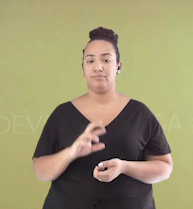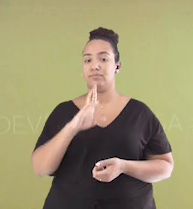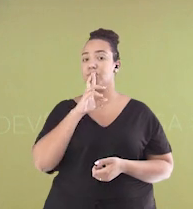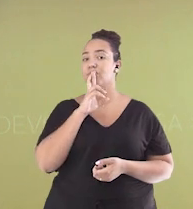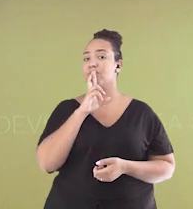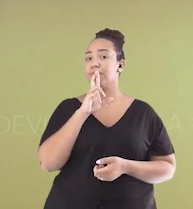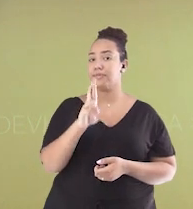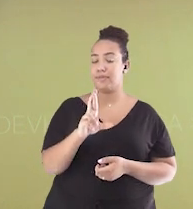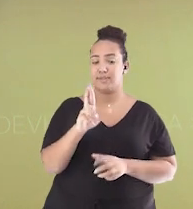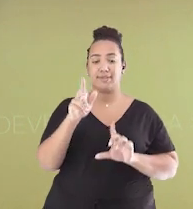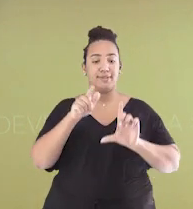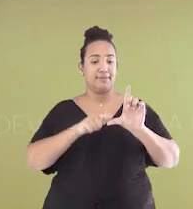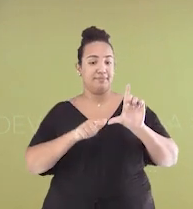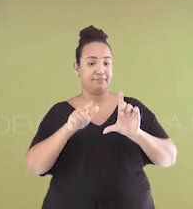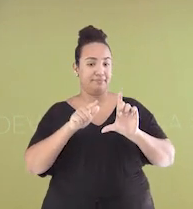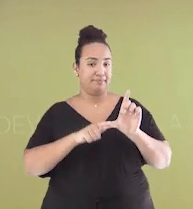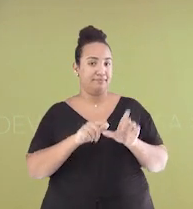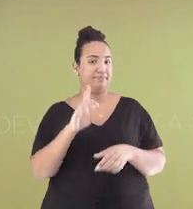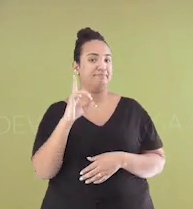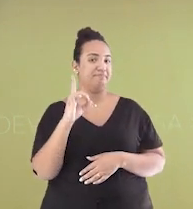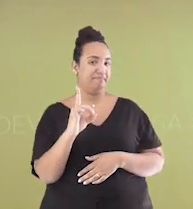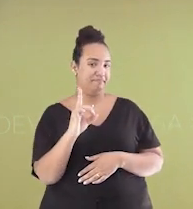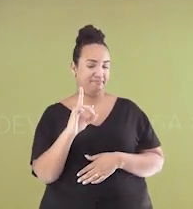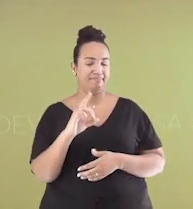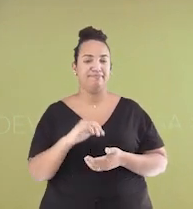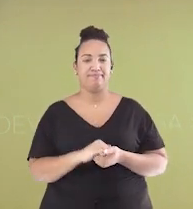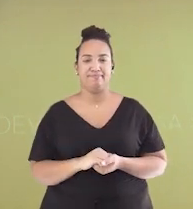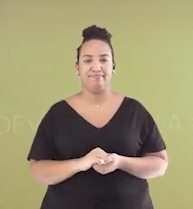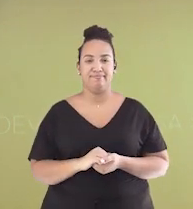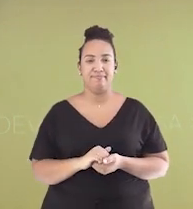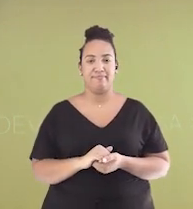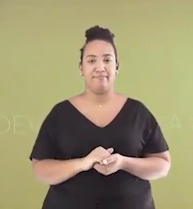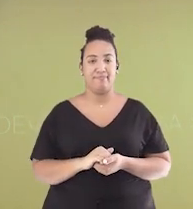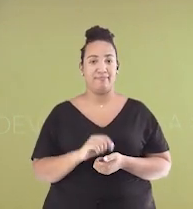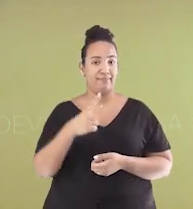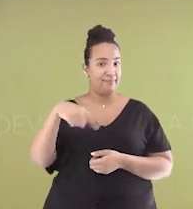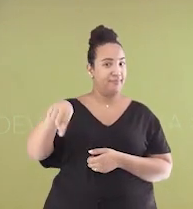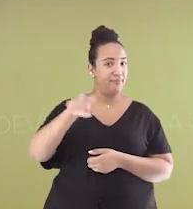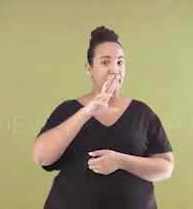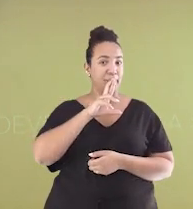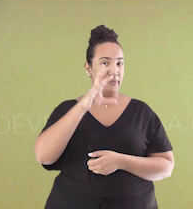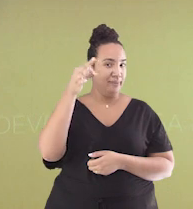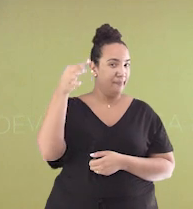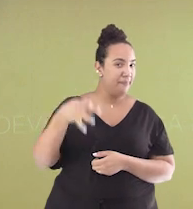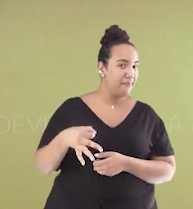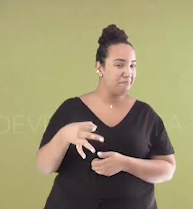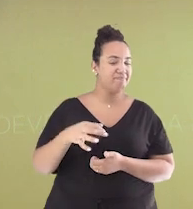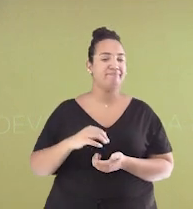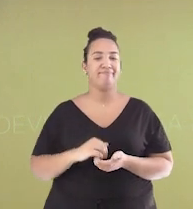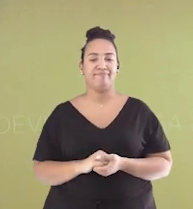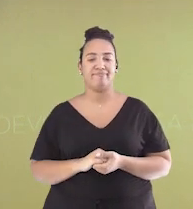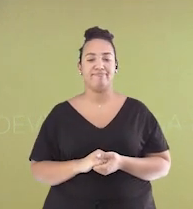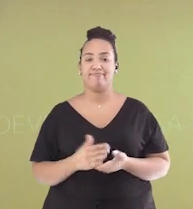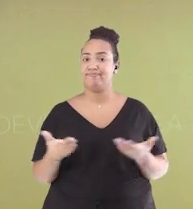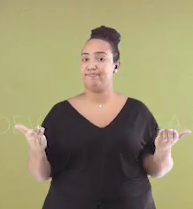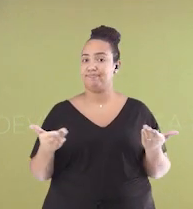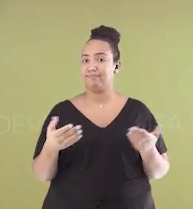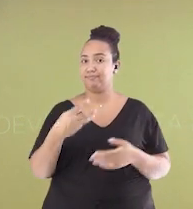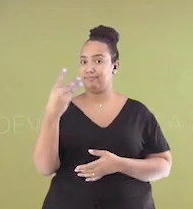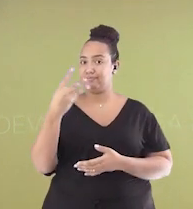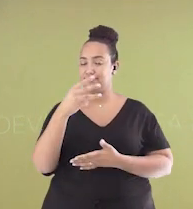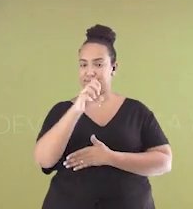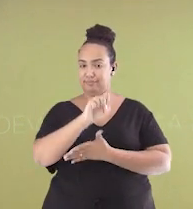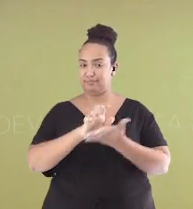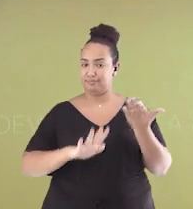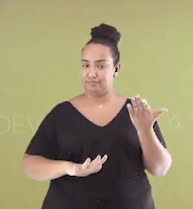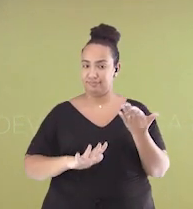A resposta da questão 2 é a letra D, Teodora. Acertaram? Vamos